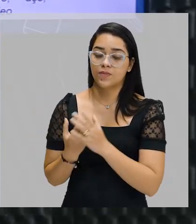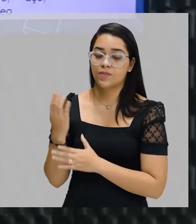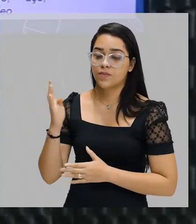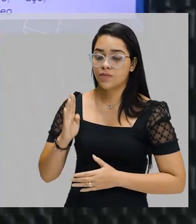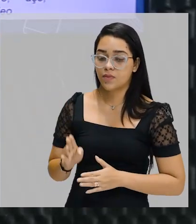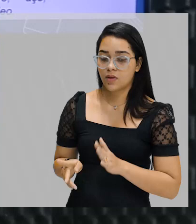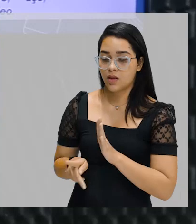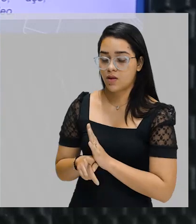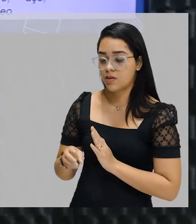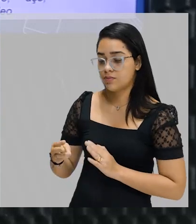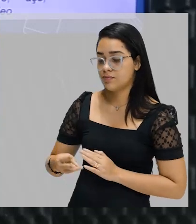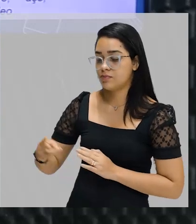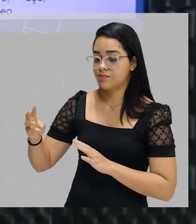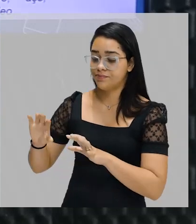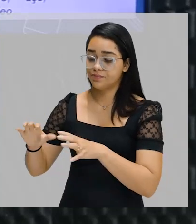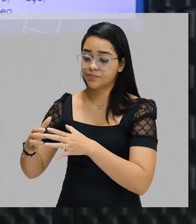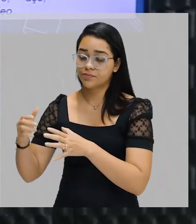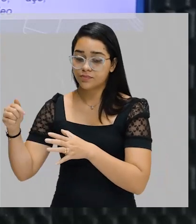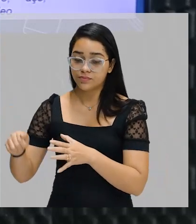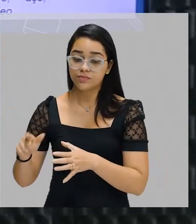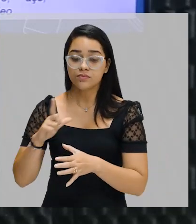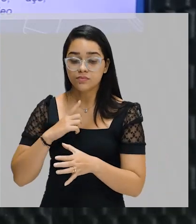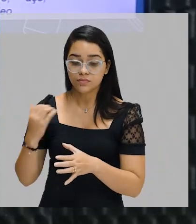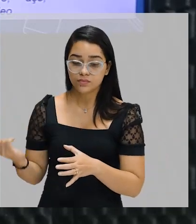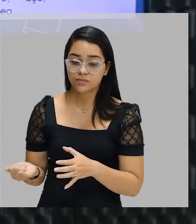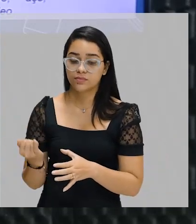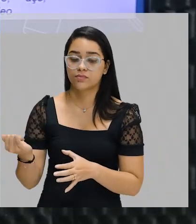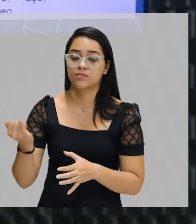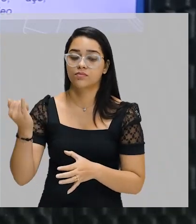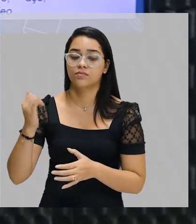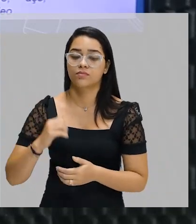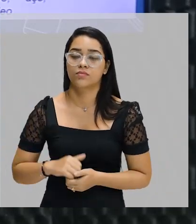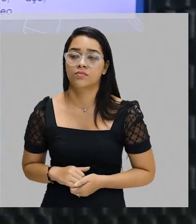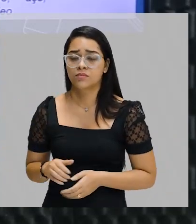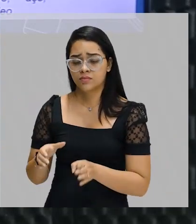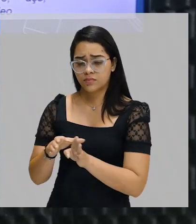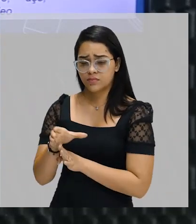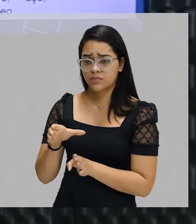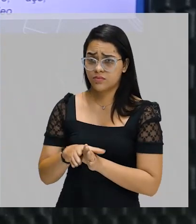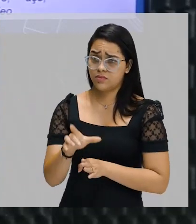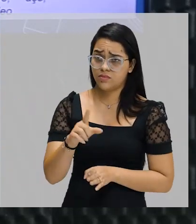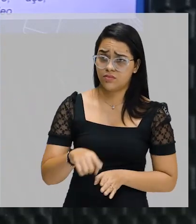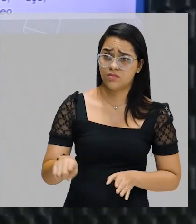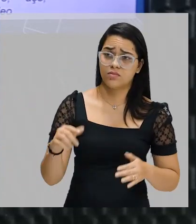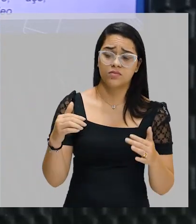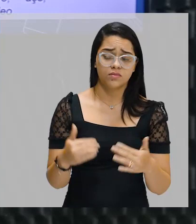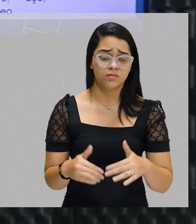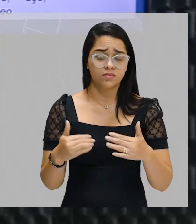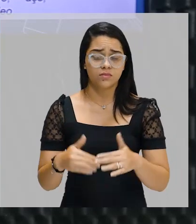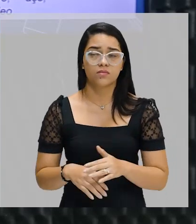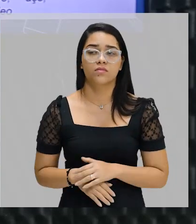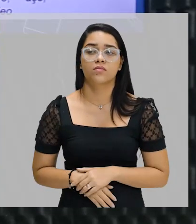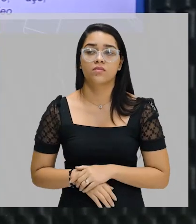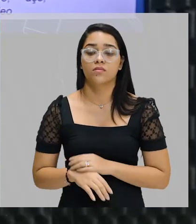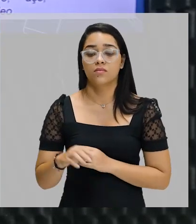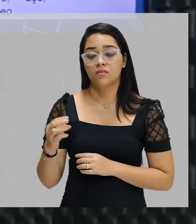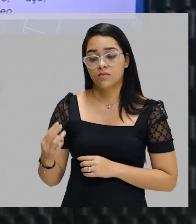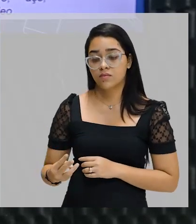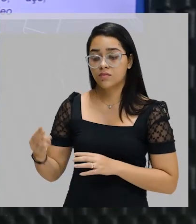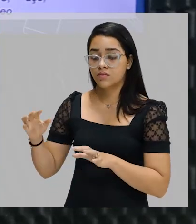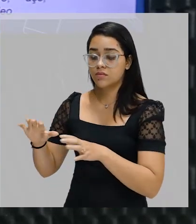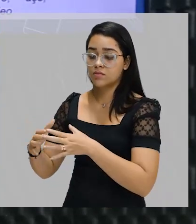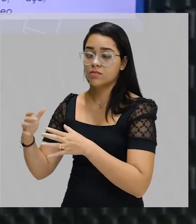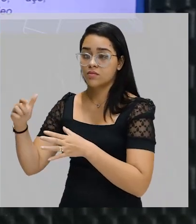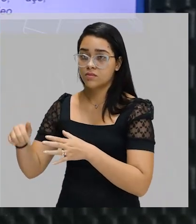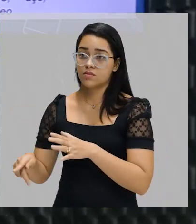setor terciário. Então esse setor ele tem uma importância muito grande. Uma dica para ti acerca de prova, galera, tá? O setor terciário, ele